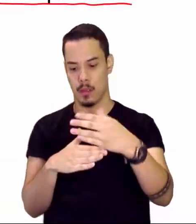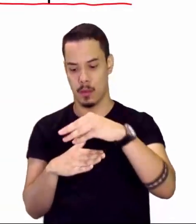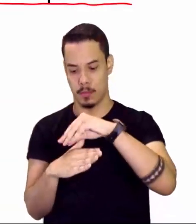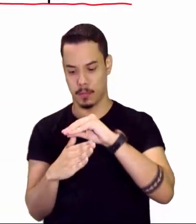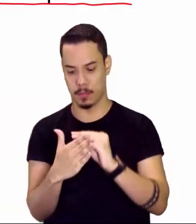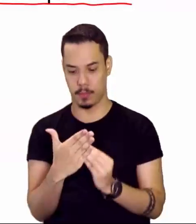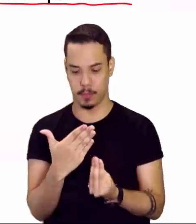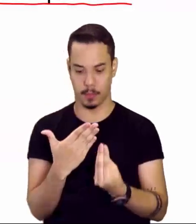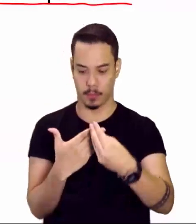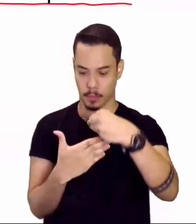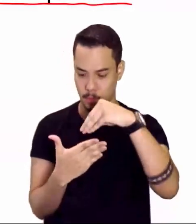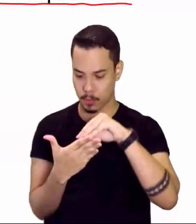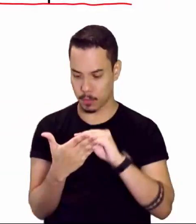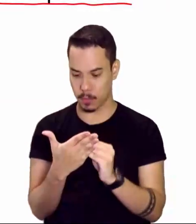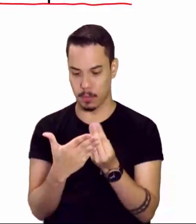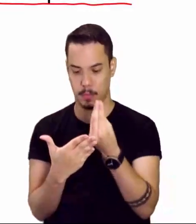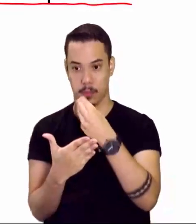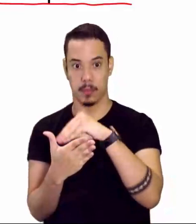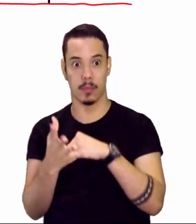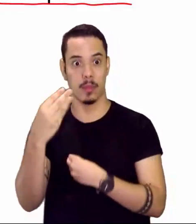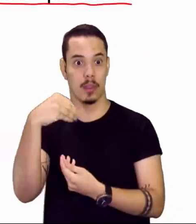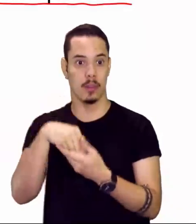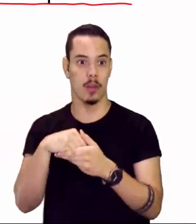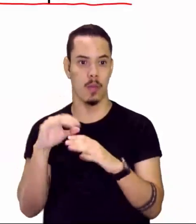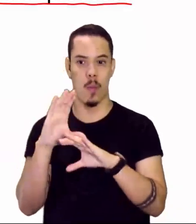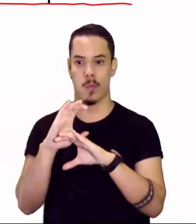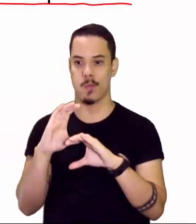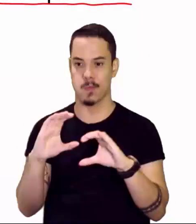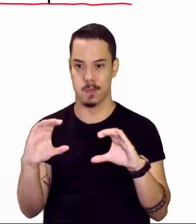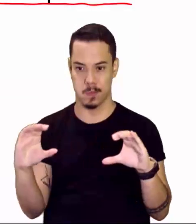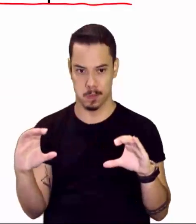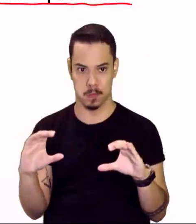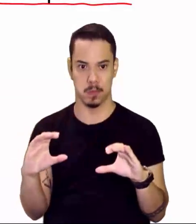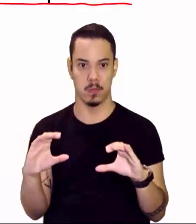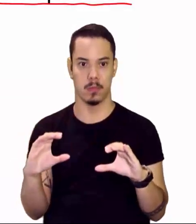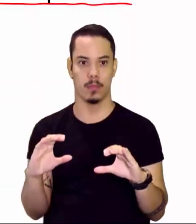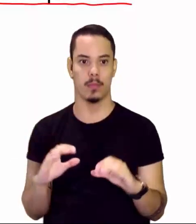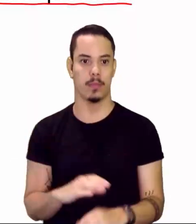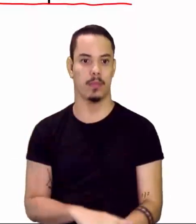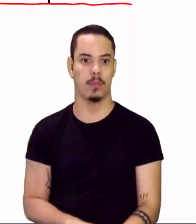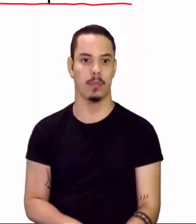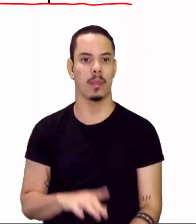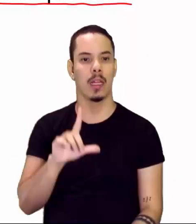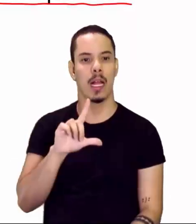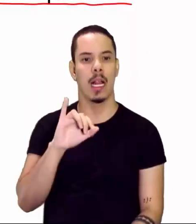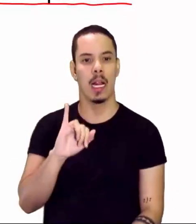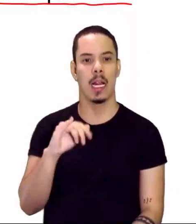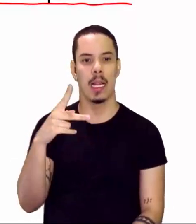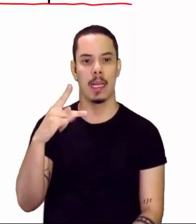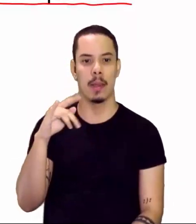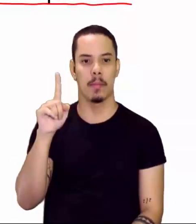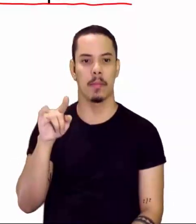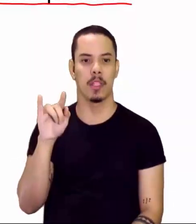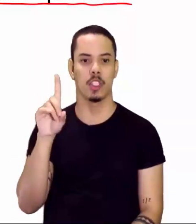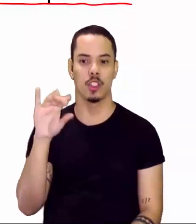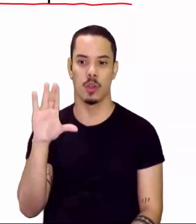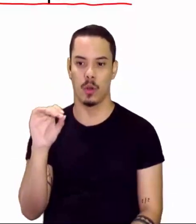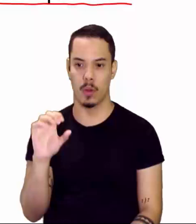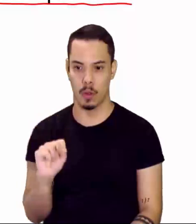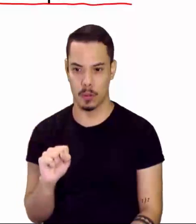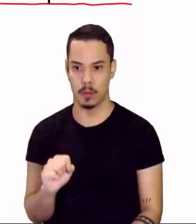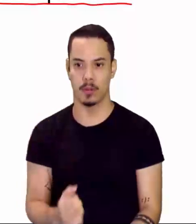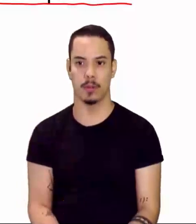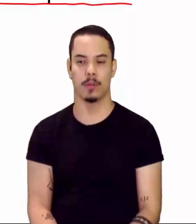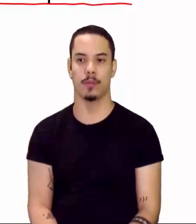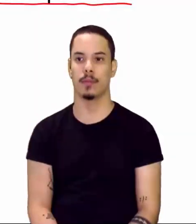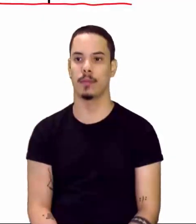dos peixes e ficar acumulado lá nos tecidos que são, ó, lipídicos. O que esse lipídicos quer dizer, hein, professor? Ó,